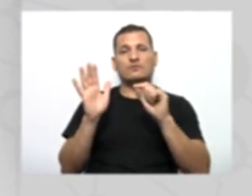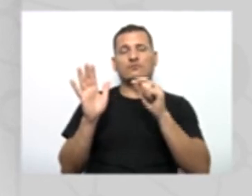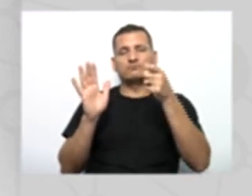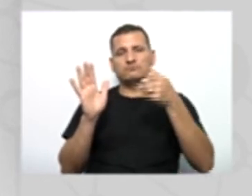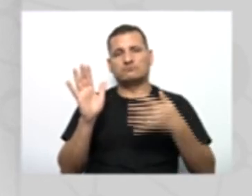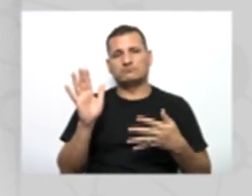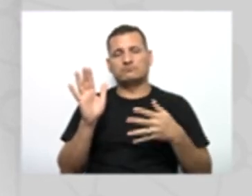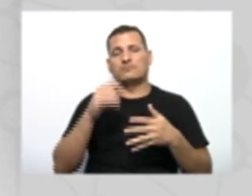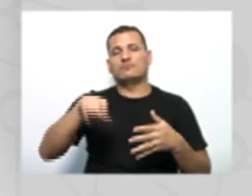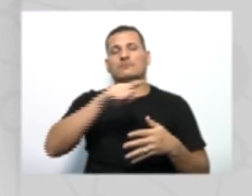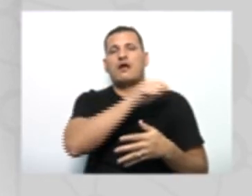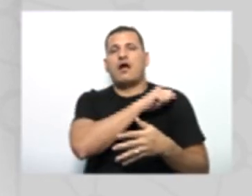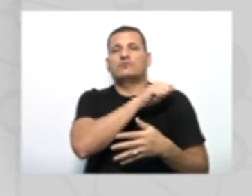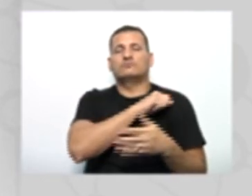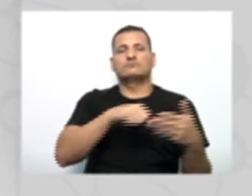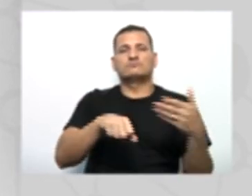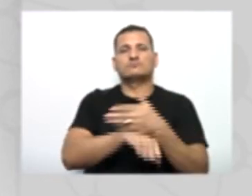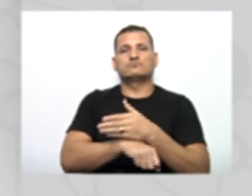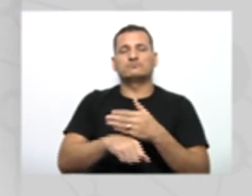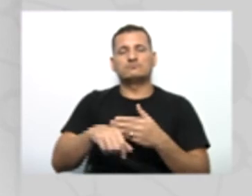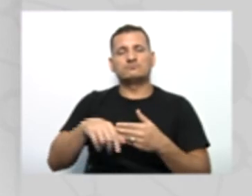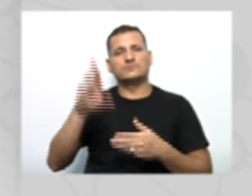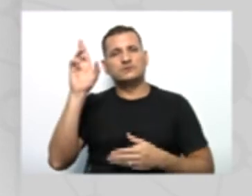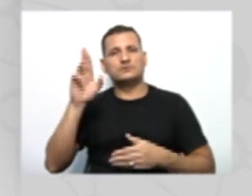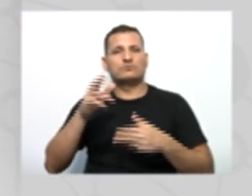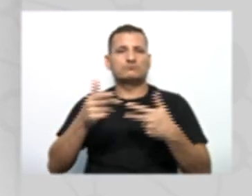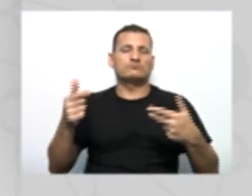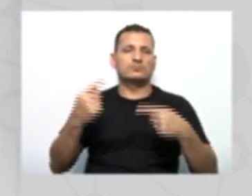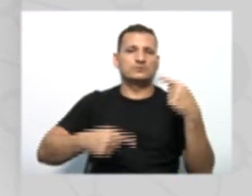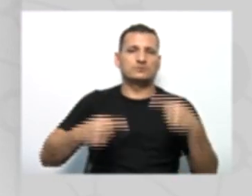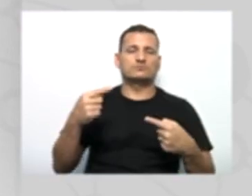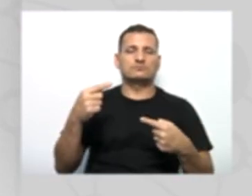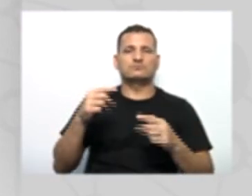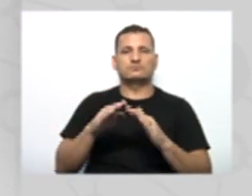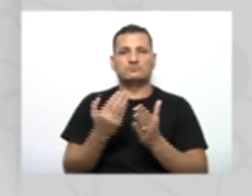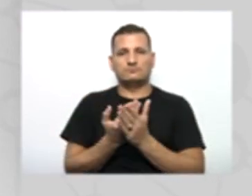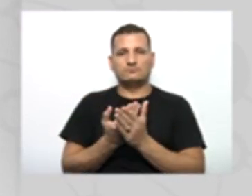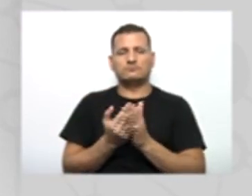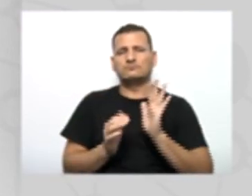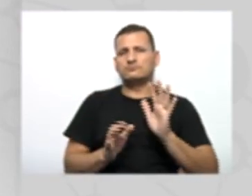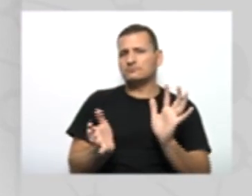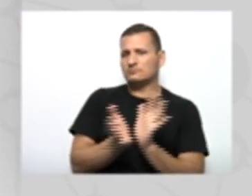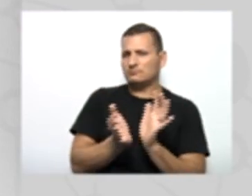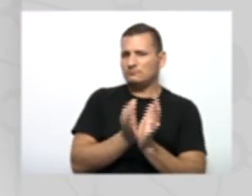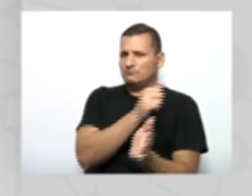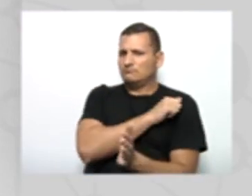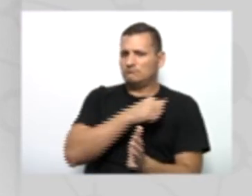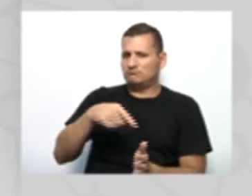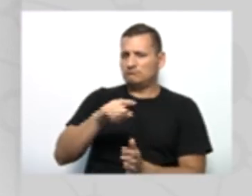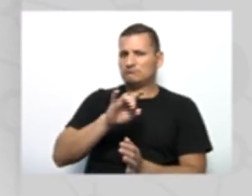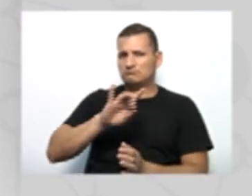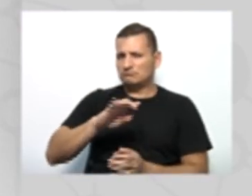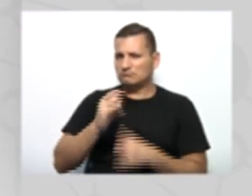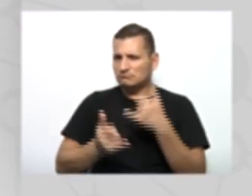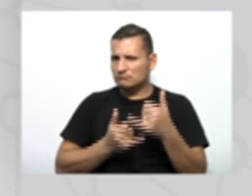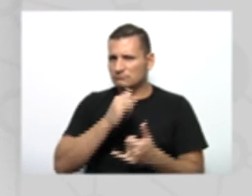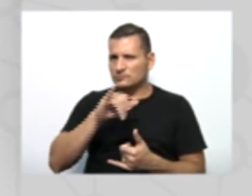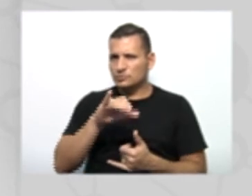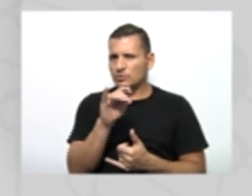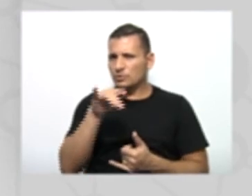do exercício da cidadania, da importância da cidadania para a construção de uma sociedade melhor. Por isso que vocês devem começar a se